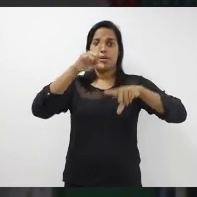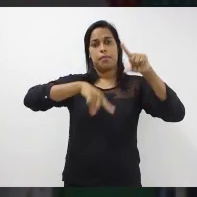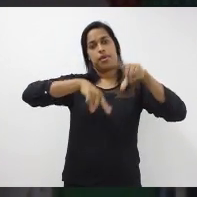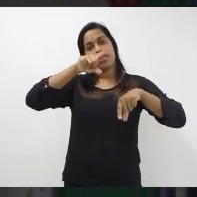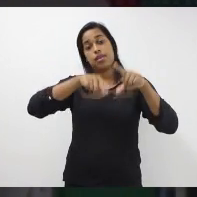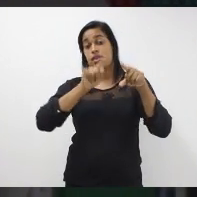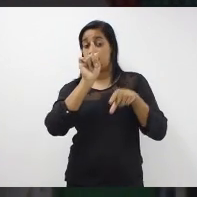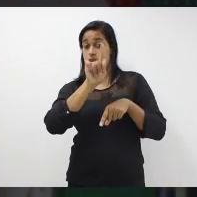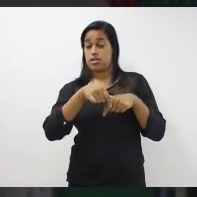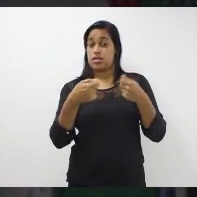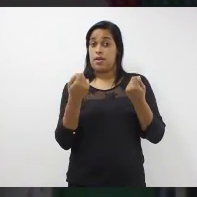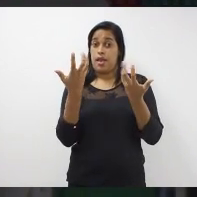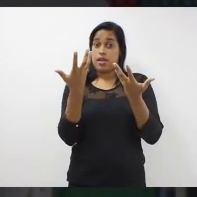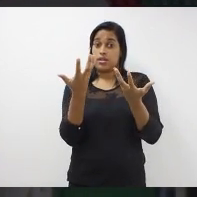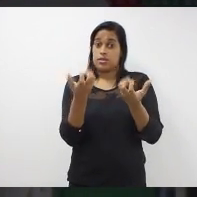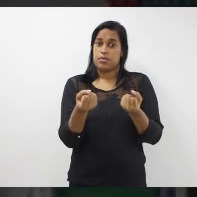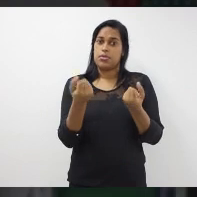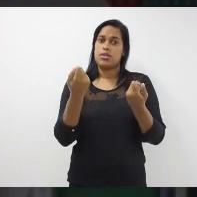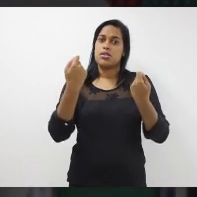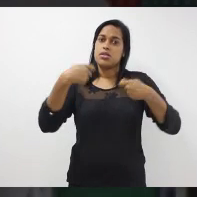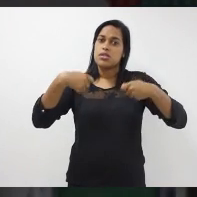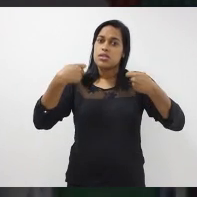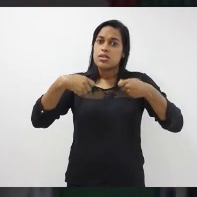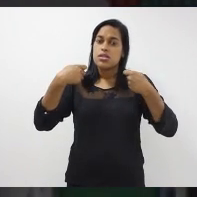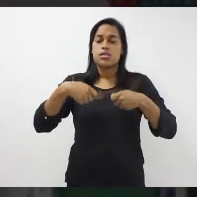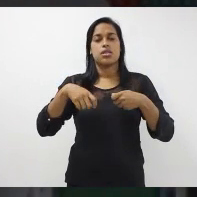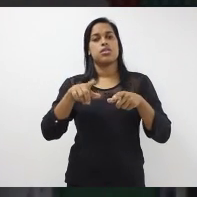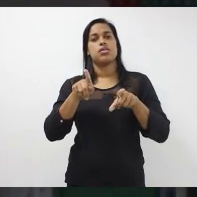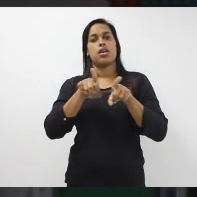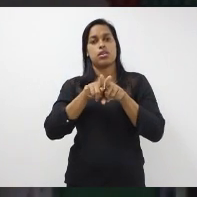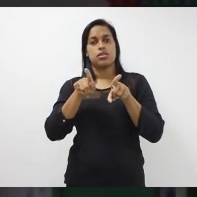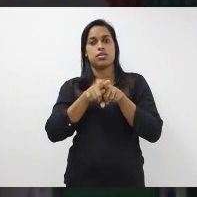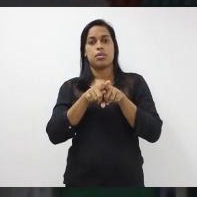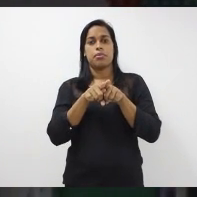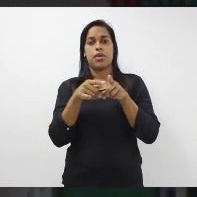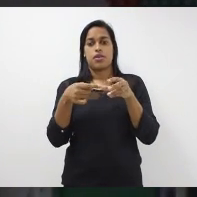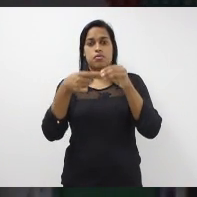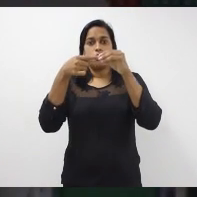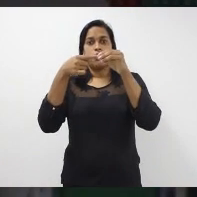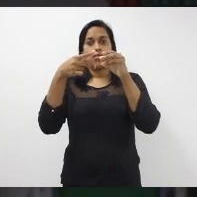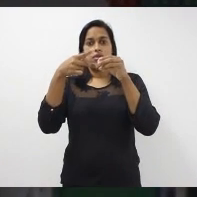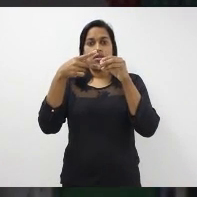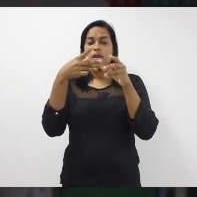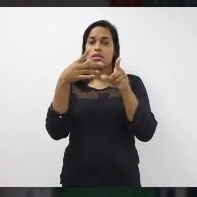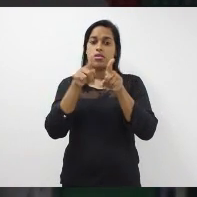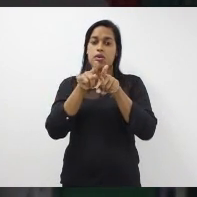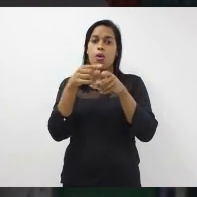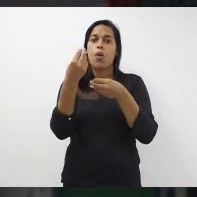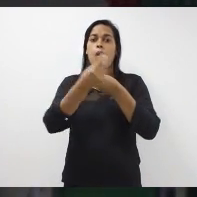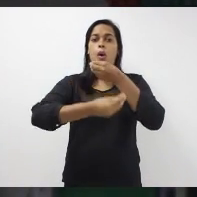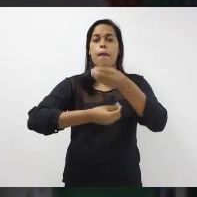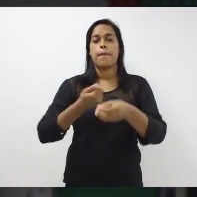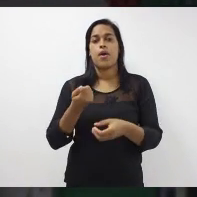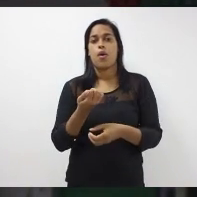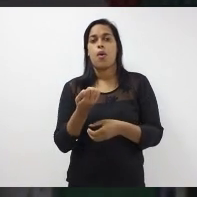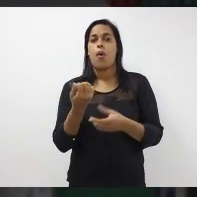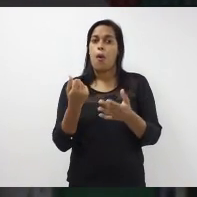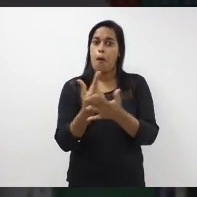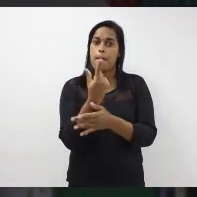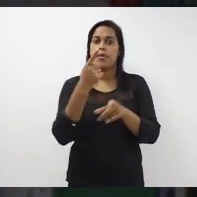assim permitindo determinar precisa e rapidamente as prioridades das ordens de compra e